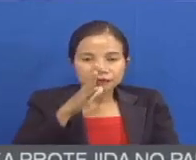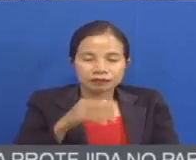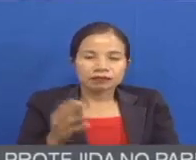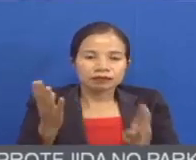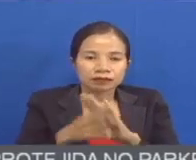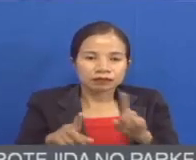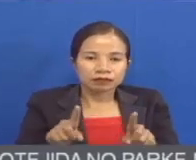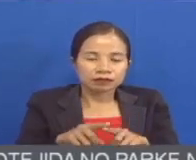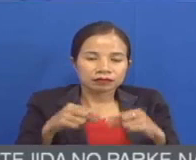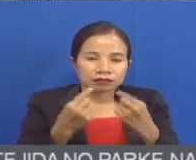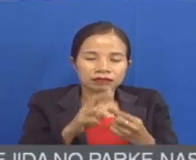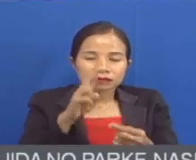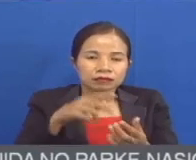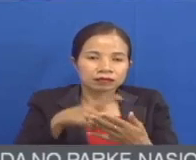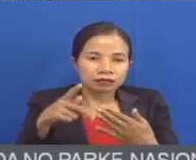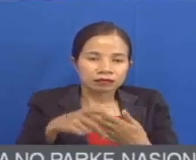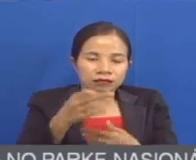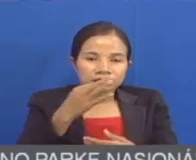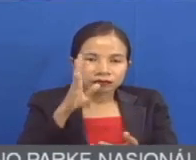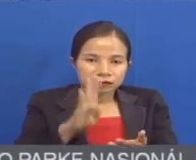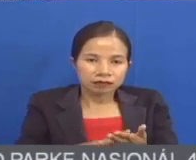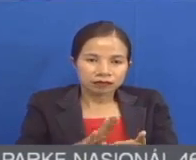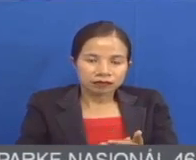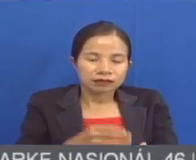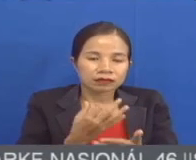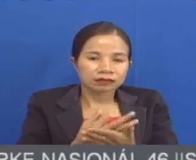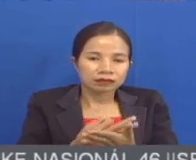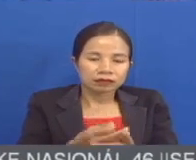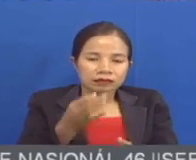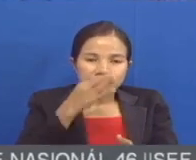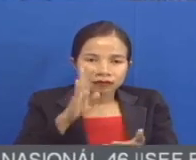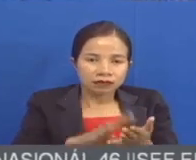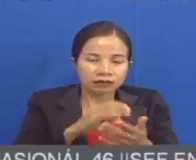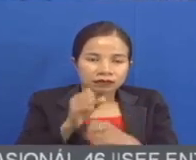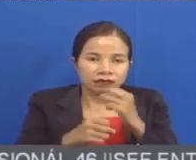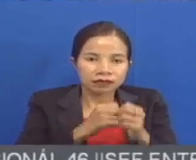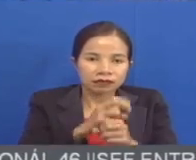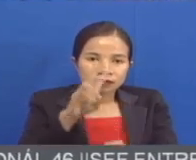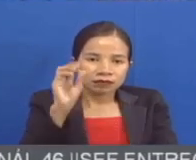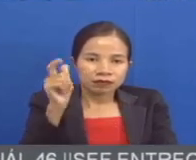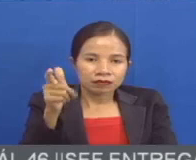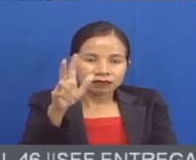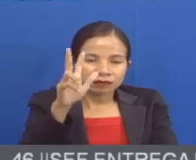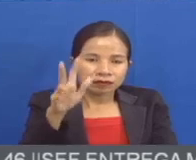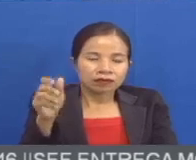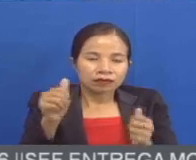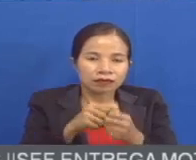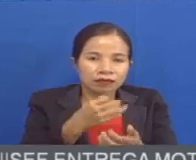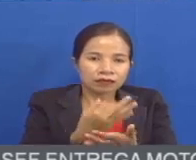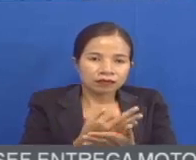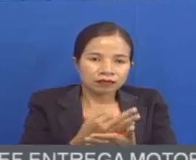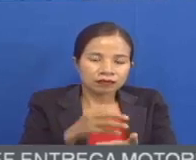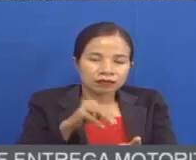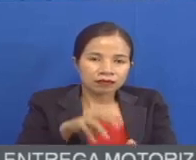Odissai, Hanessa, equipa gestão programa merenda escolar. Orçamento para merenda escolar tinan rihundrua rua nulo recintolo, a mutu dólar